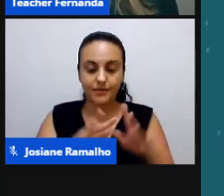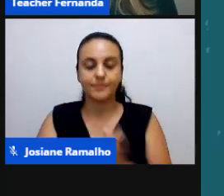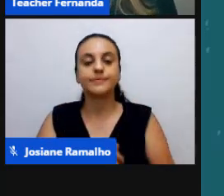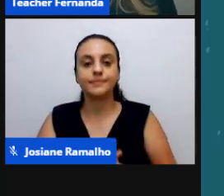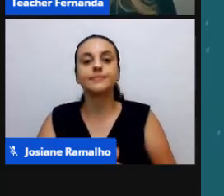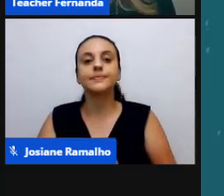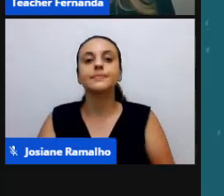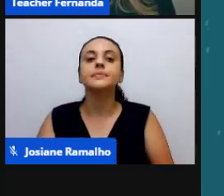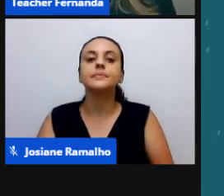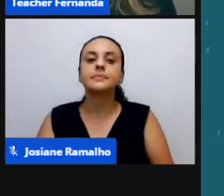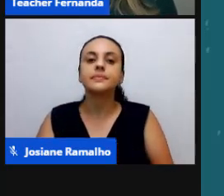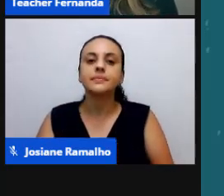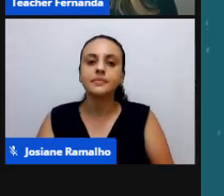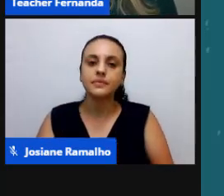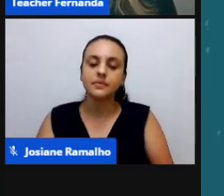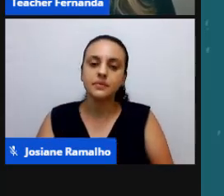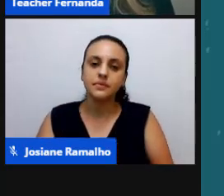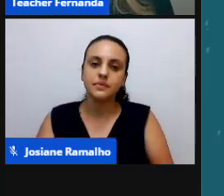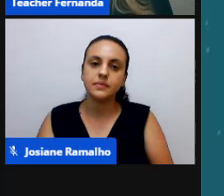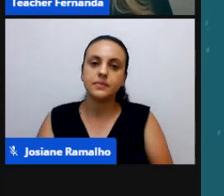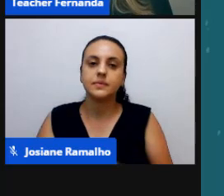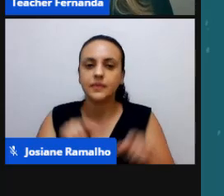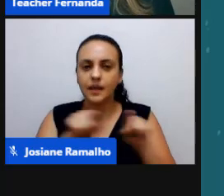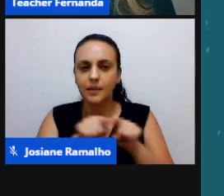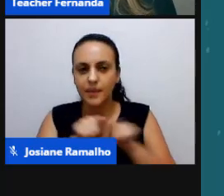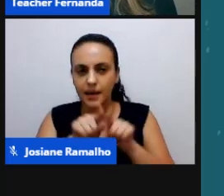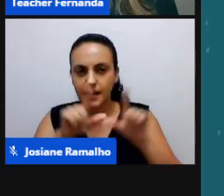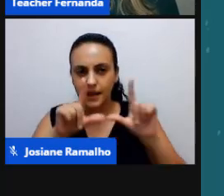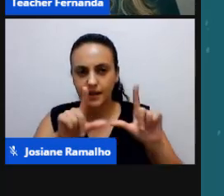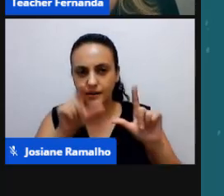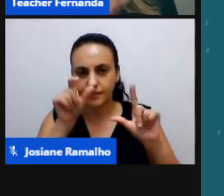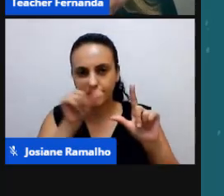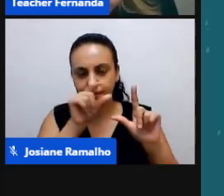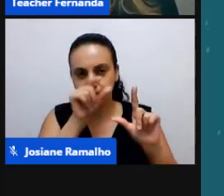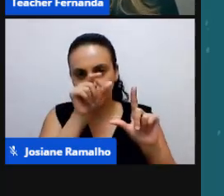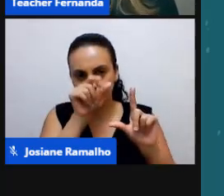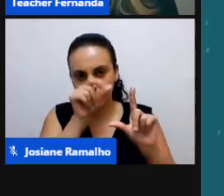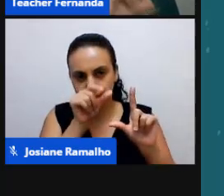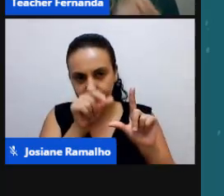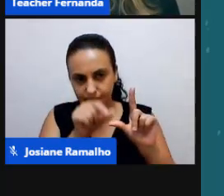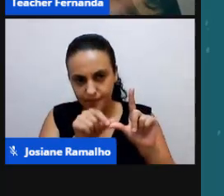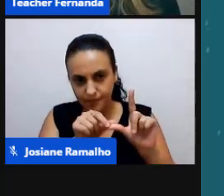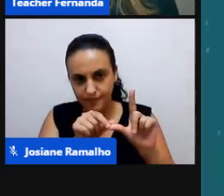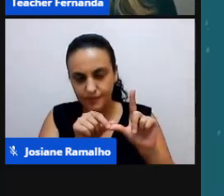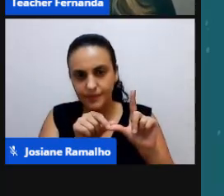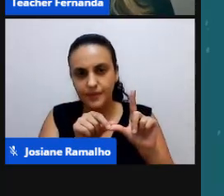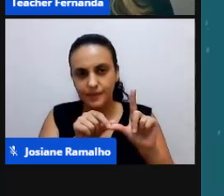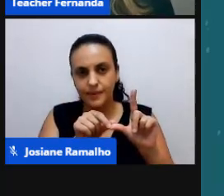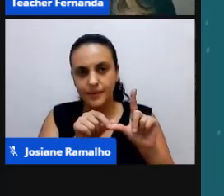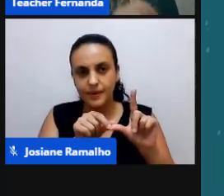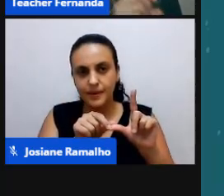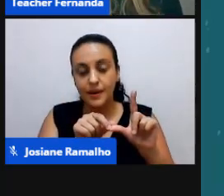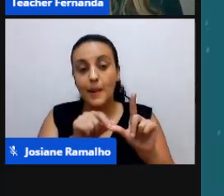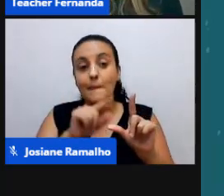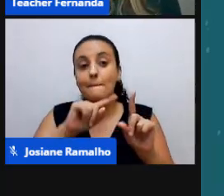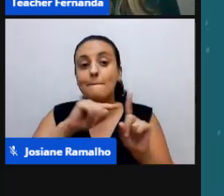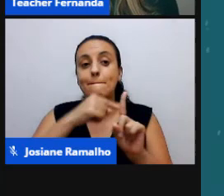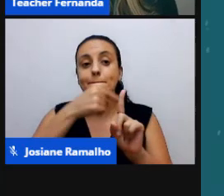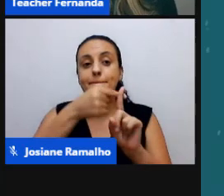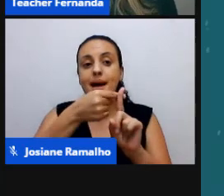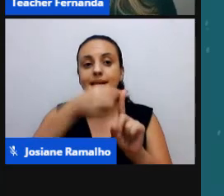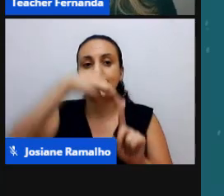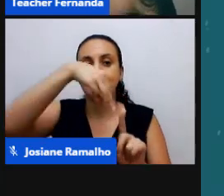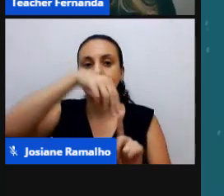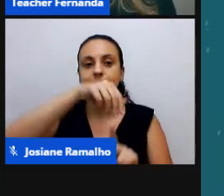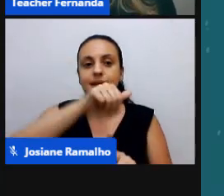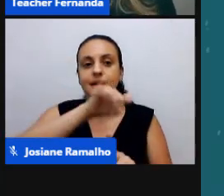disso, tem lá no finalzinho do canto esquerdo da tela do Canva uma funcionalidade chamada Mais. Quando você clica